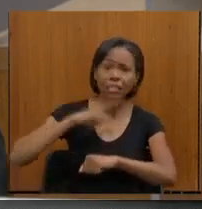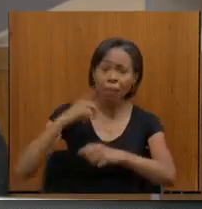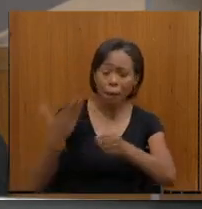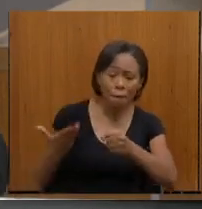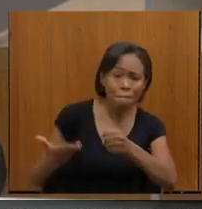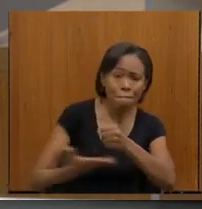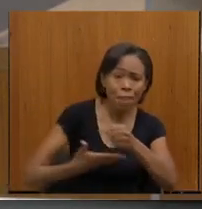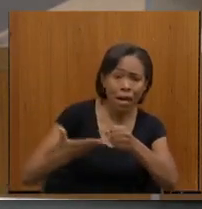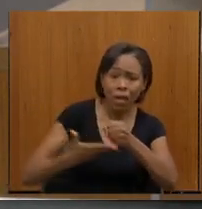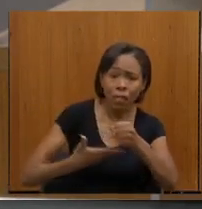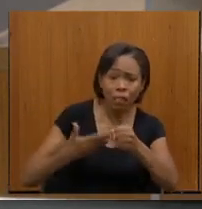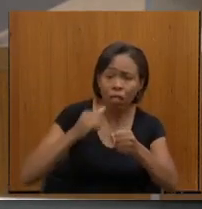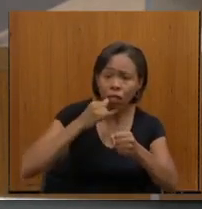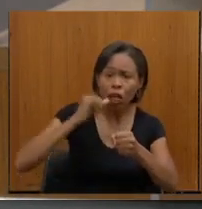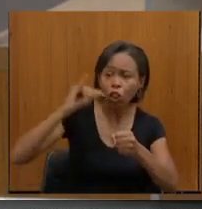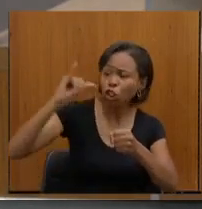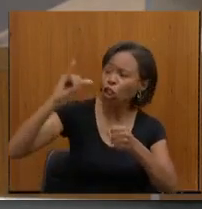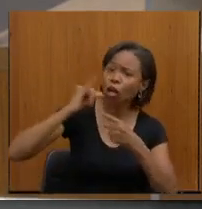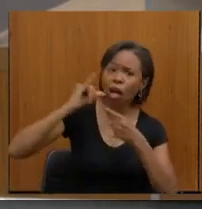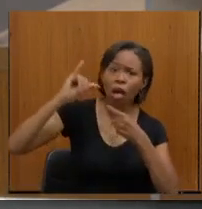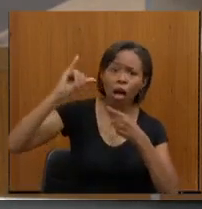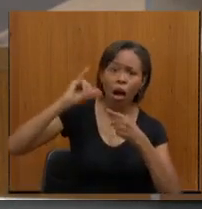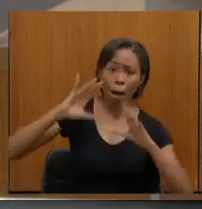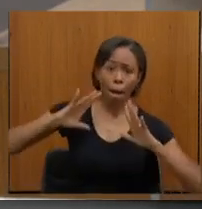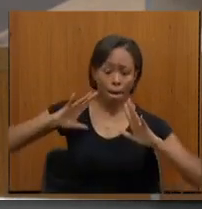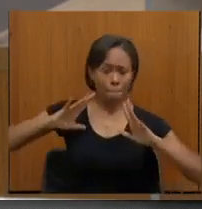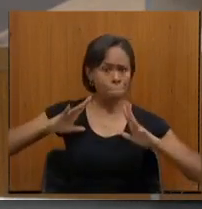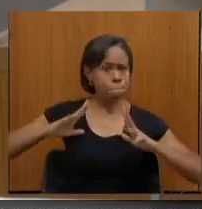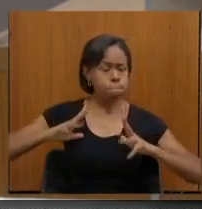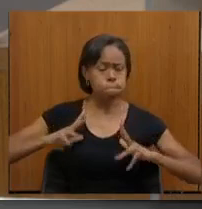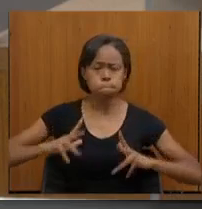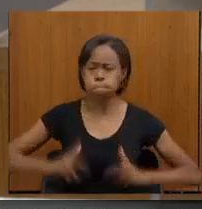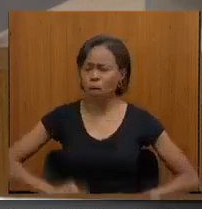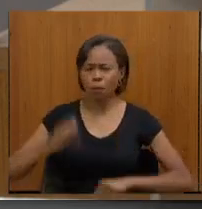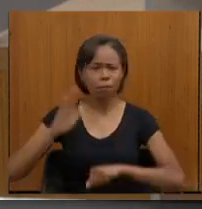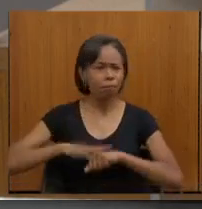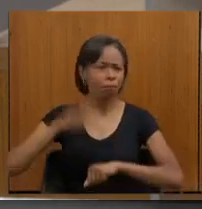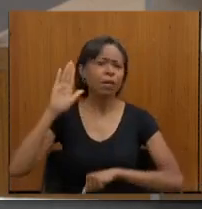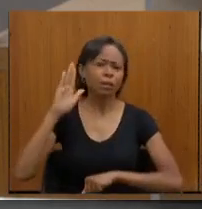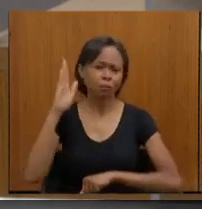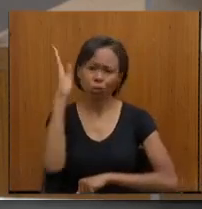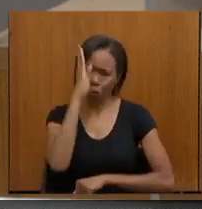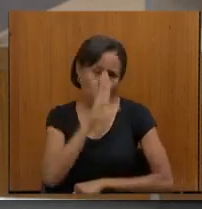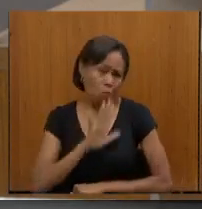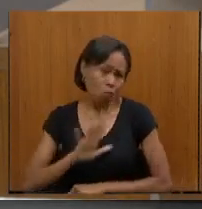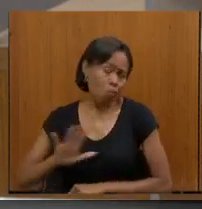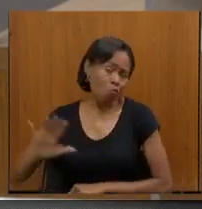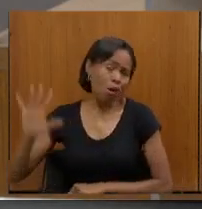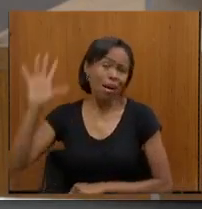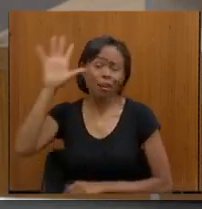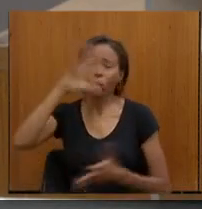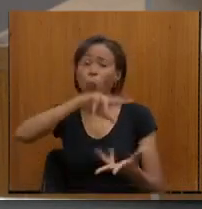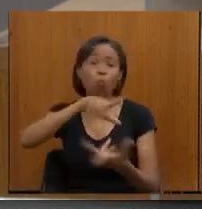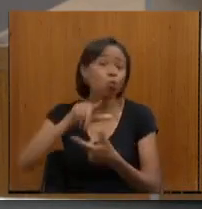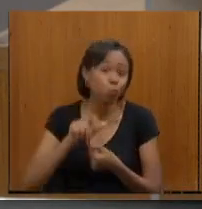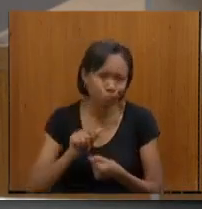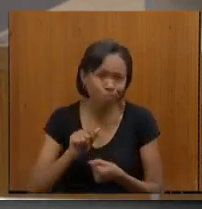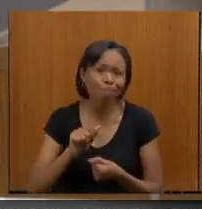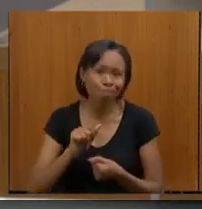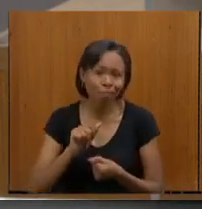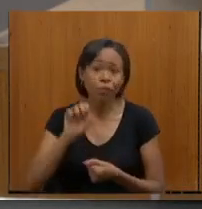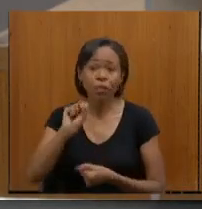mais limpa do planeta é a gente está falando de algo em torno de de 85 porcento da